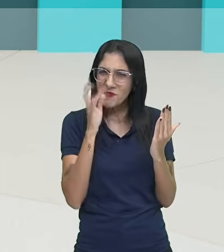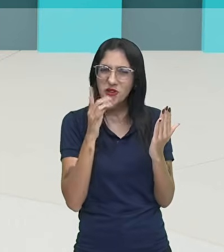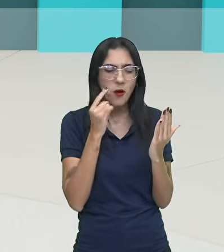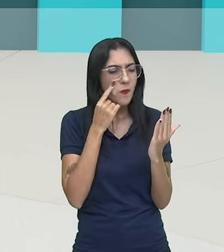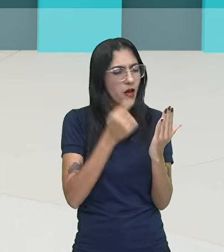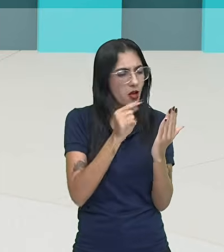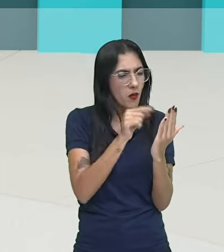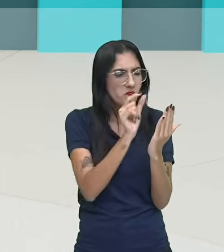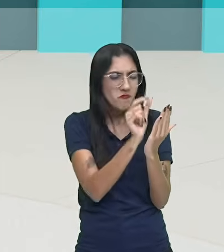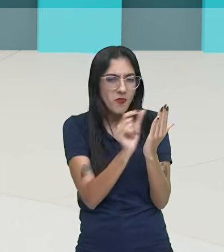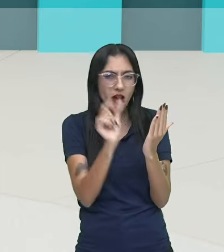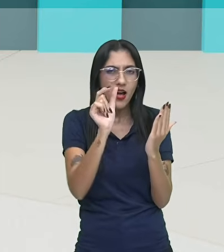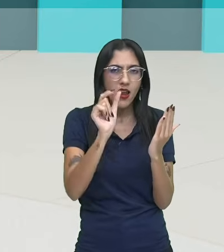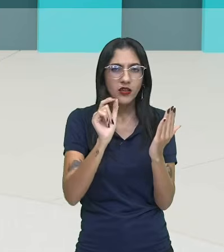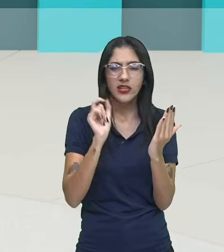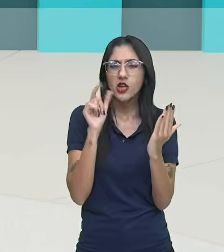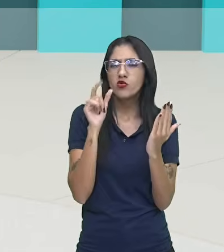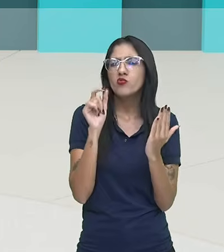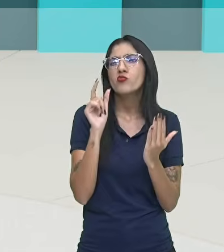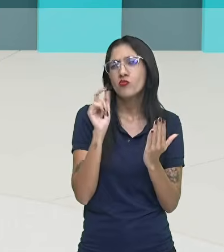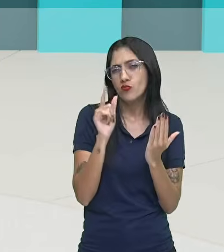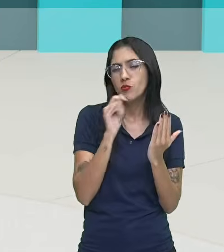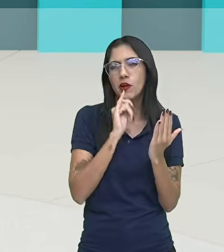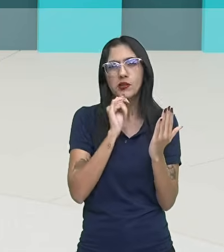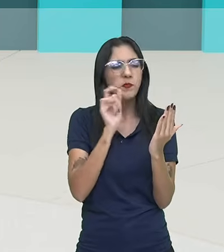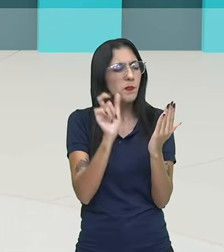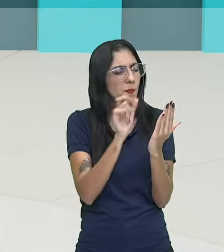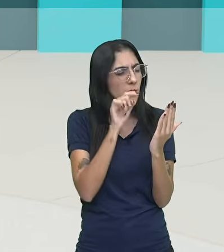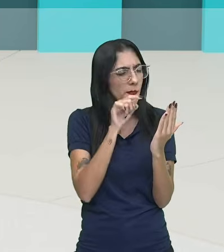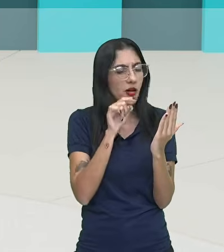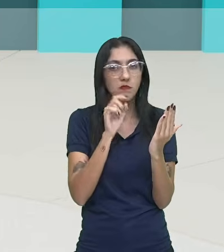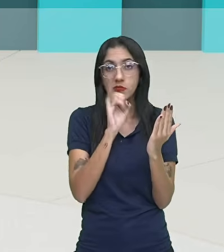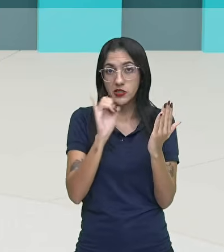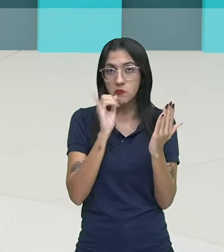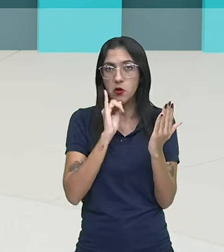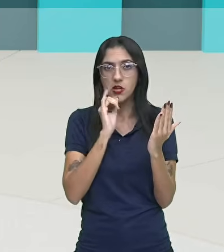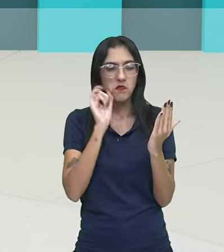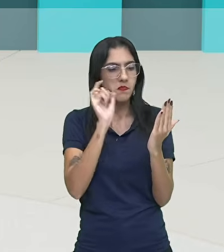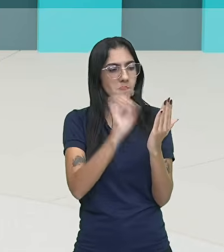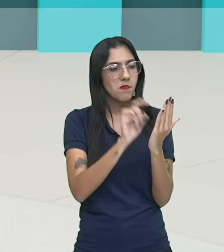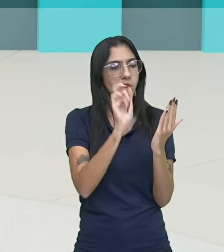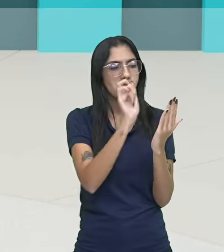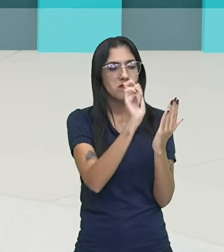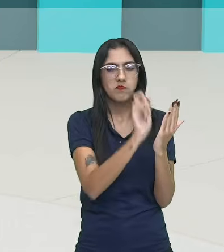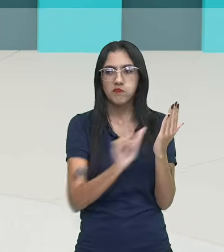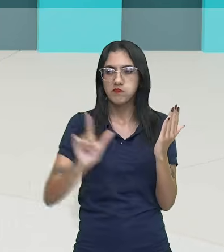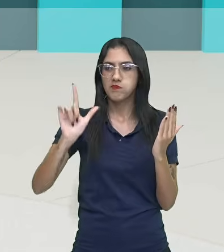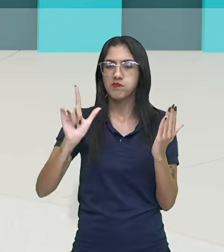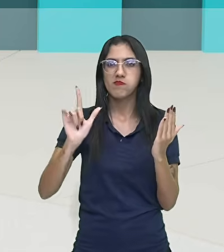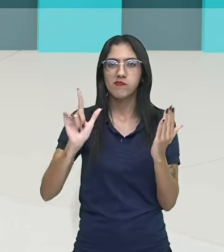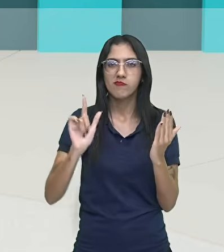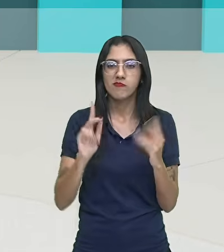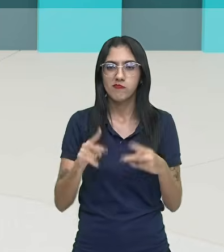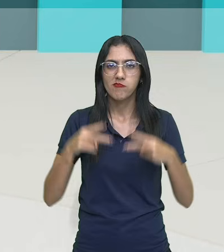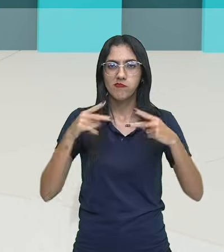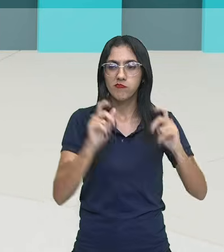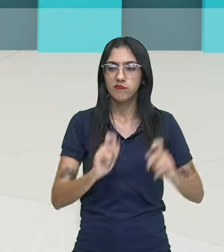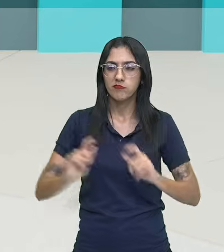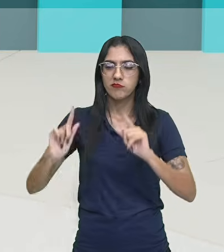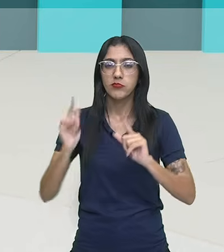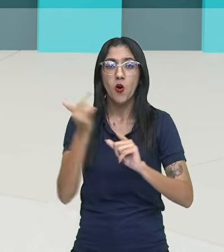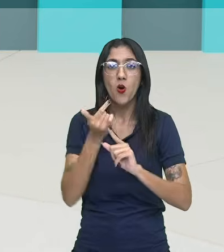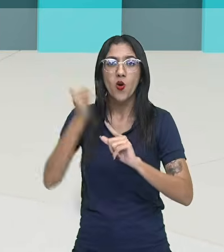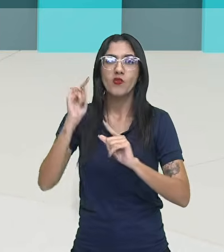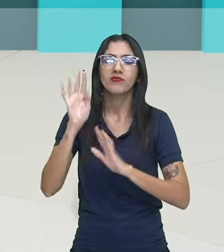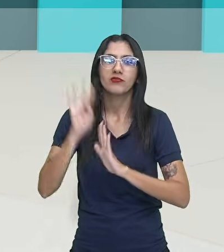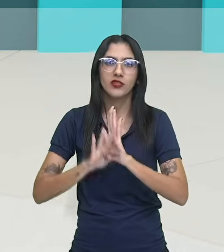perceberam isso. A palavra fica em azul, por exemplo. Se você clica na palavra, ela já leva você para outro texto. Então,